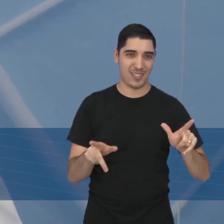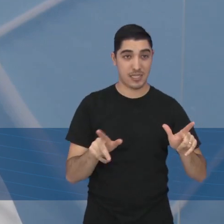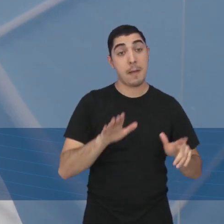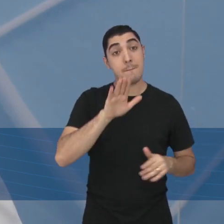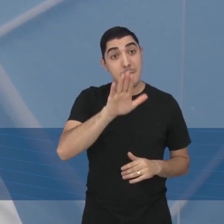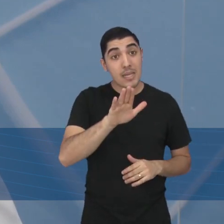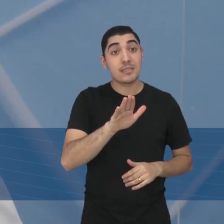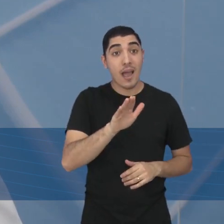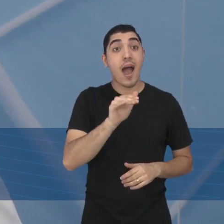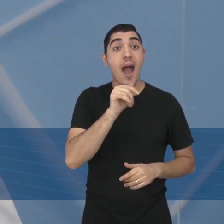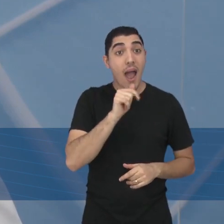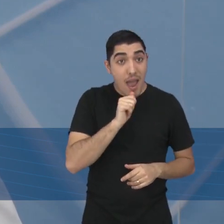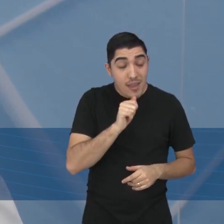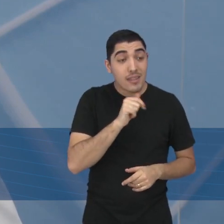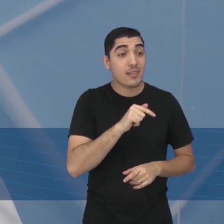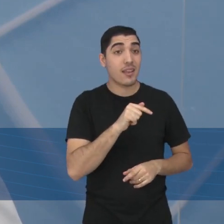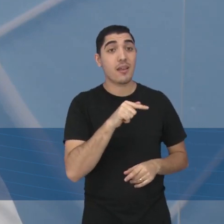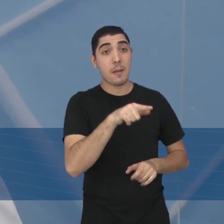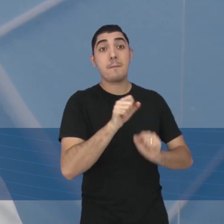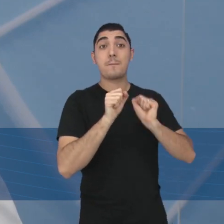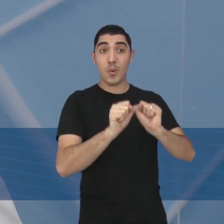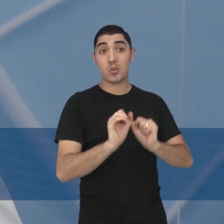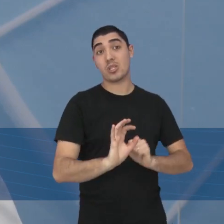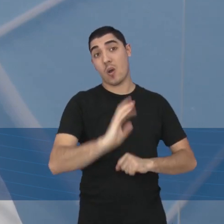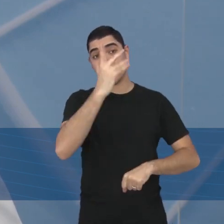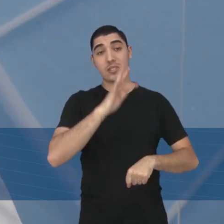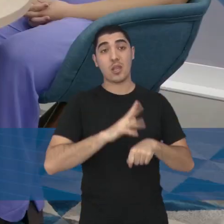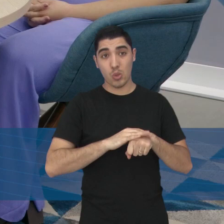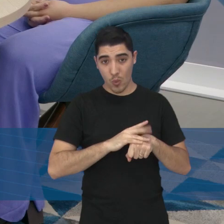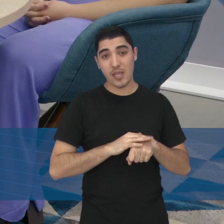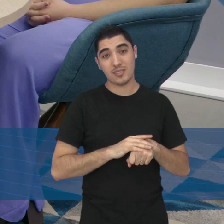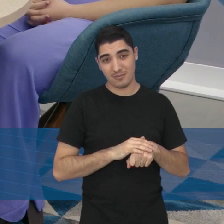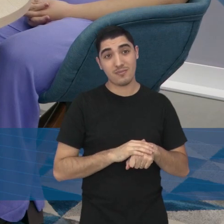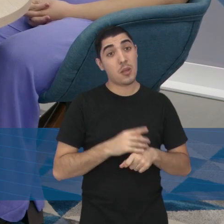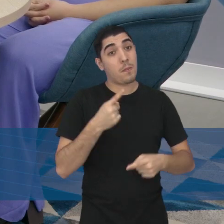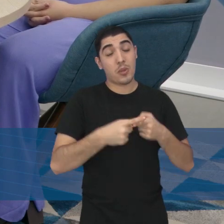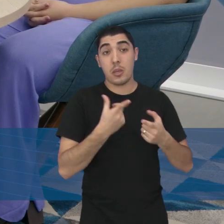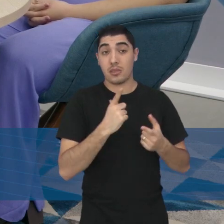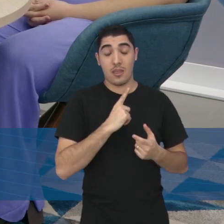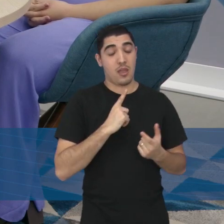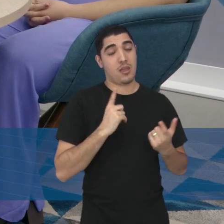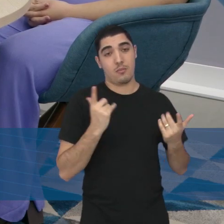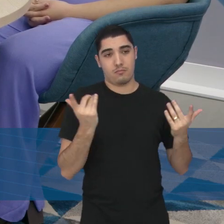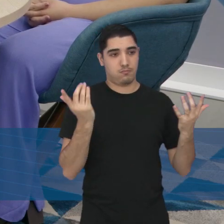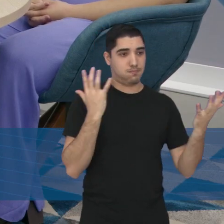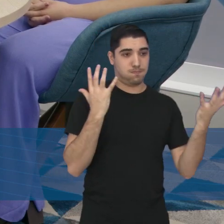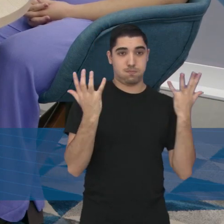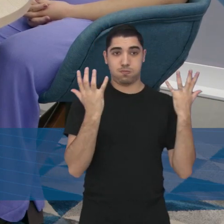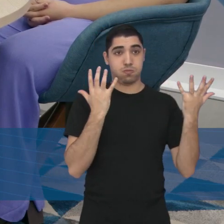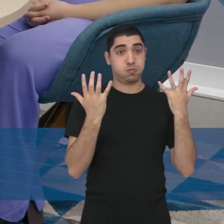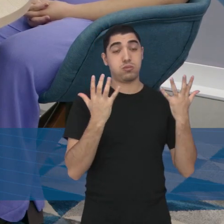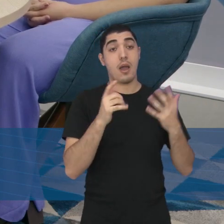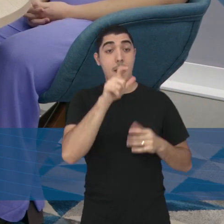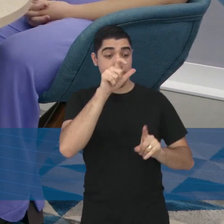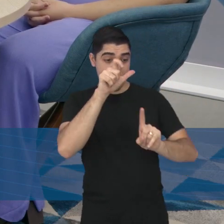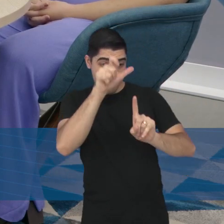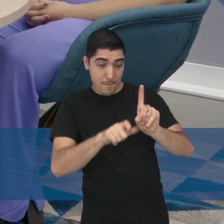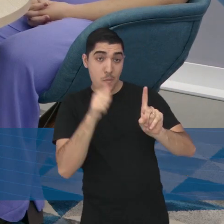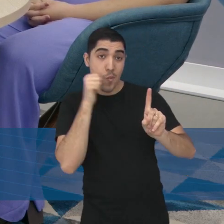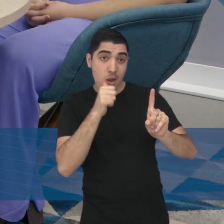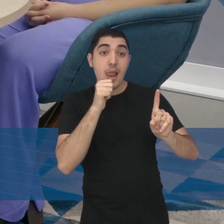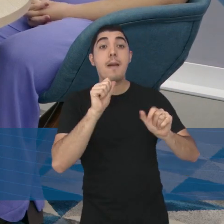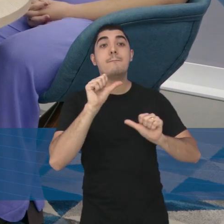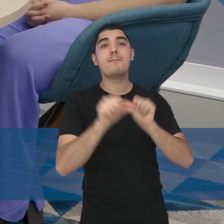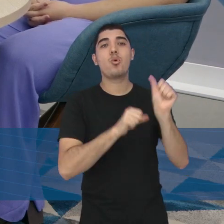mesmo assim, ela pode adoecer. Se existe essa janela, então, que é muita pressão, é uma transformação. A mulher muda